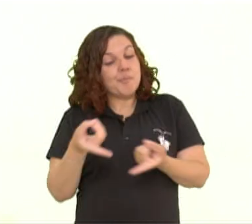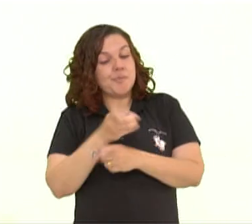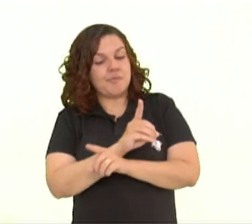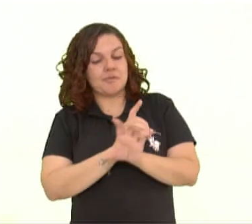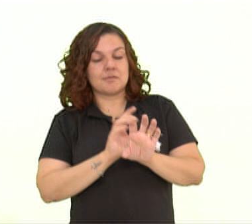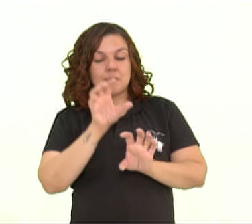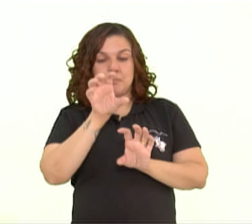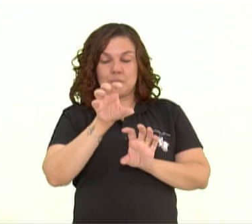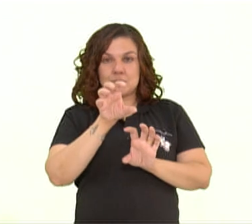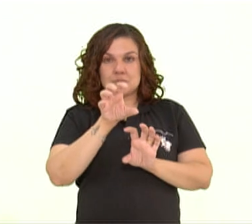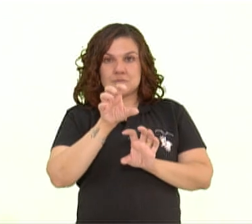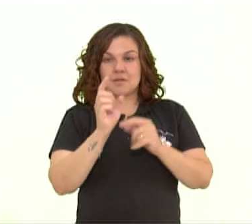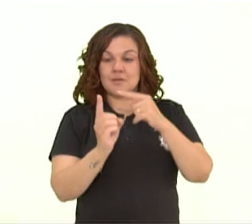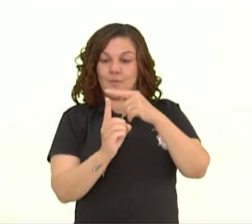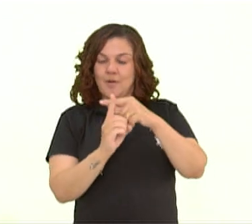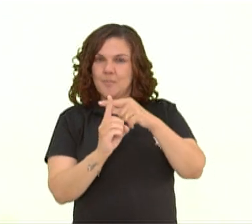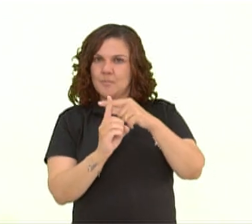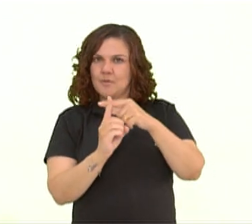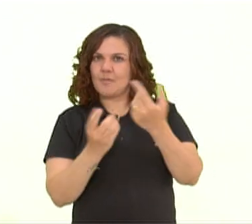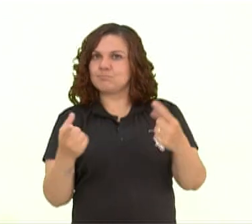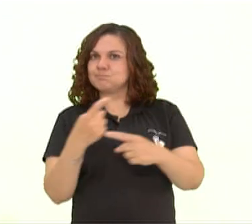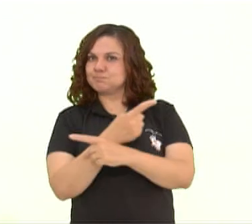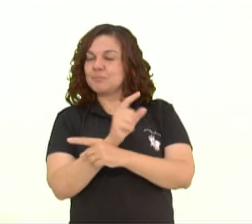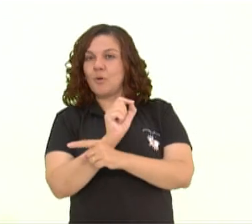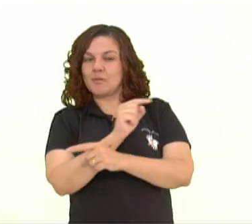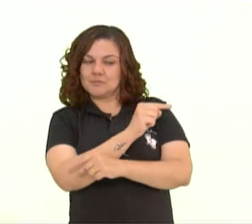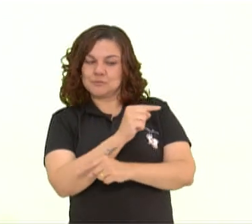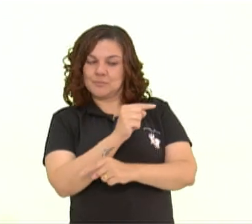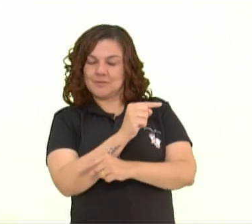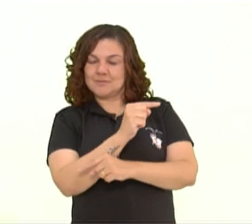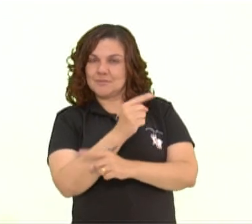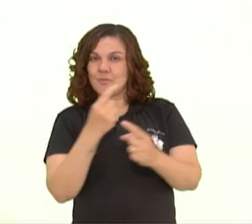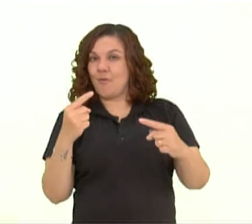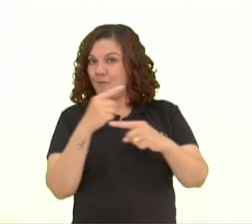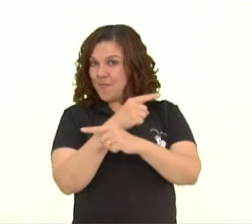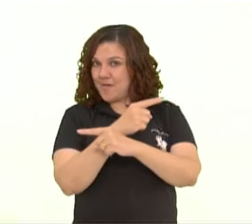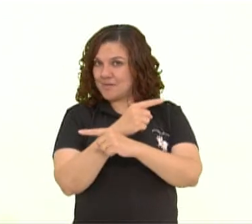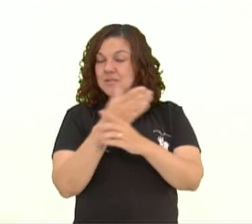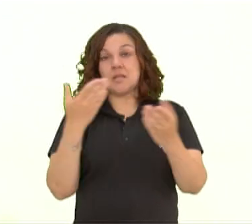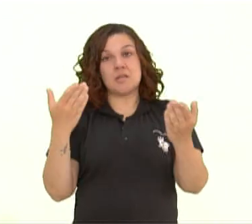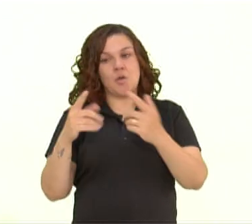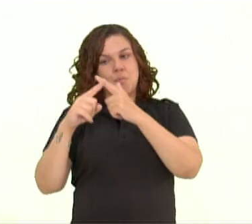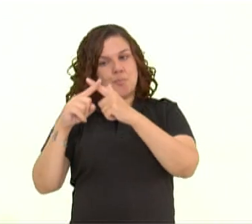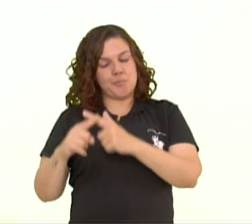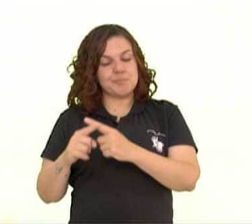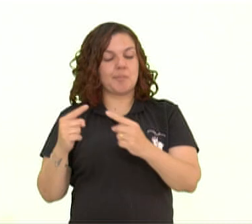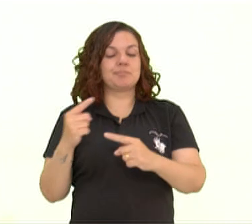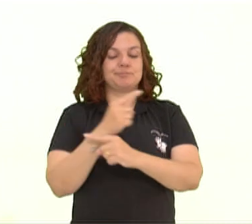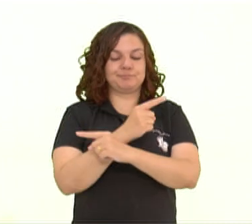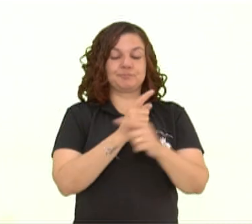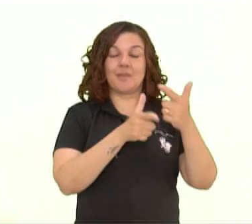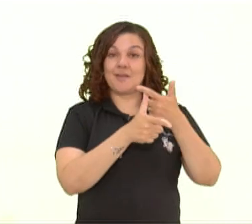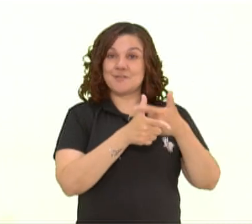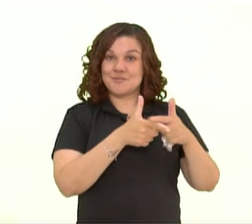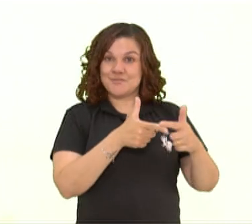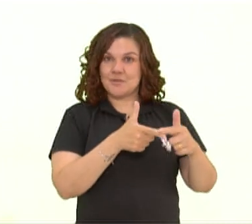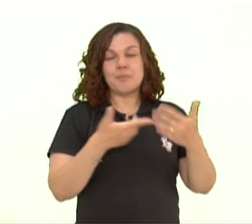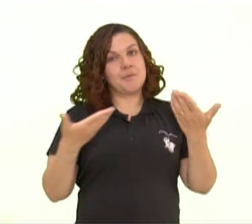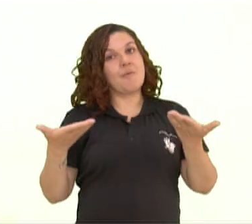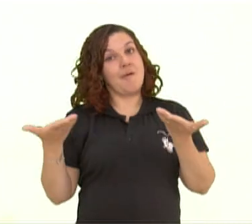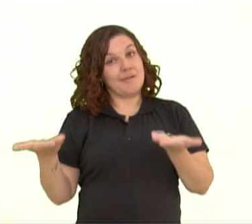potenciação. Como adição é o inverso da subtração, né? São operações inversas, e multiplicação e divisão são